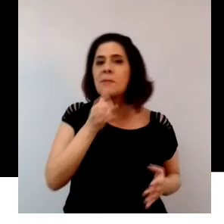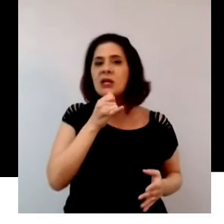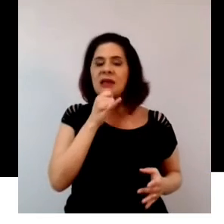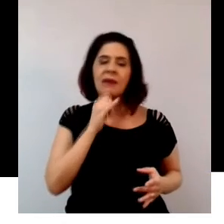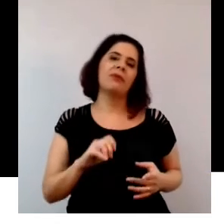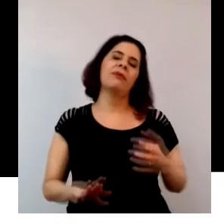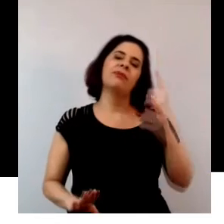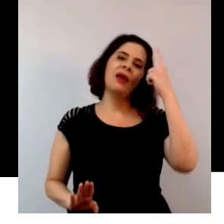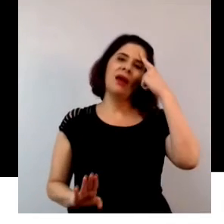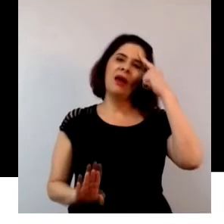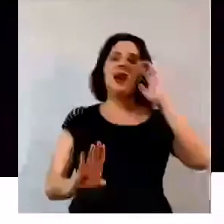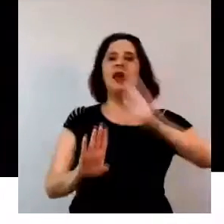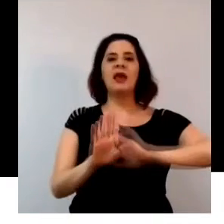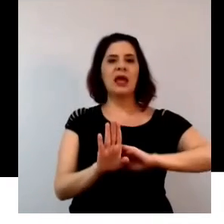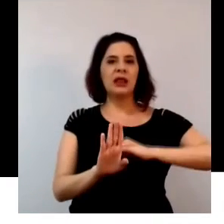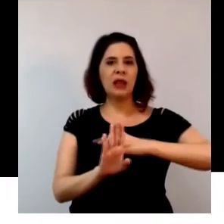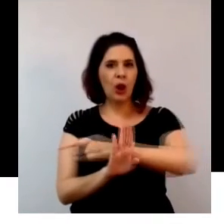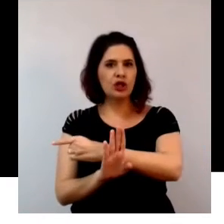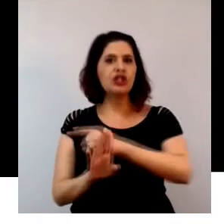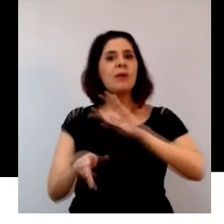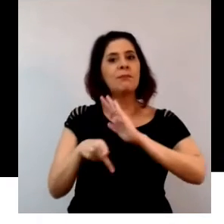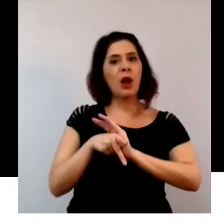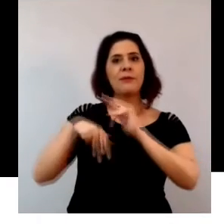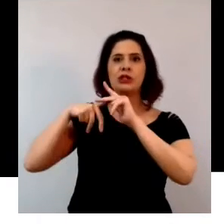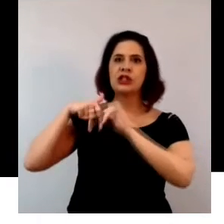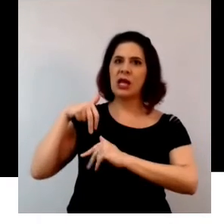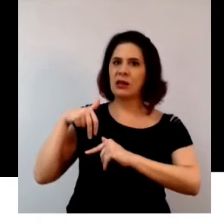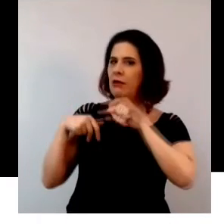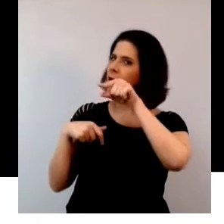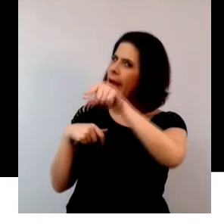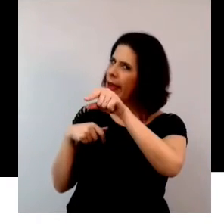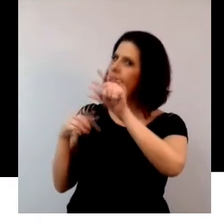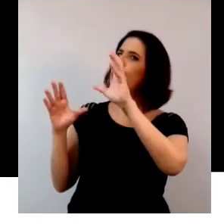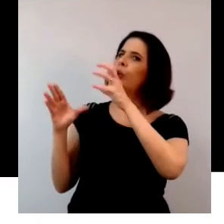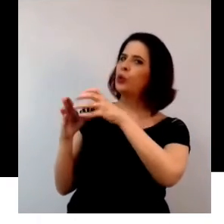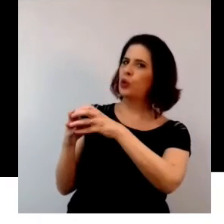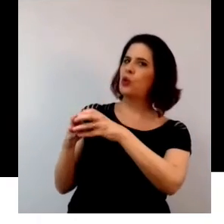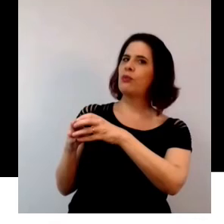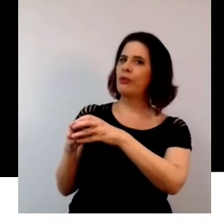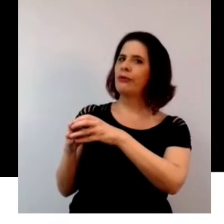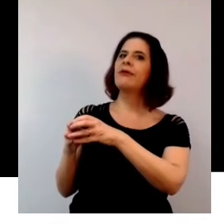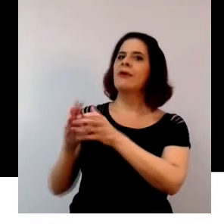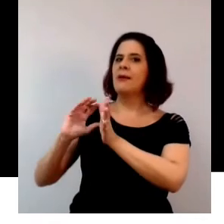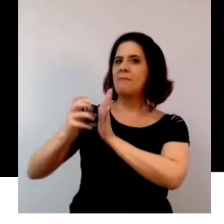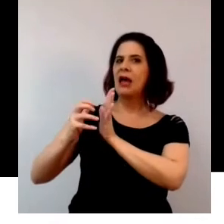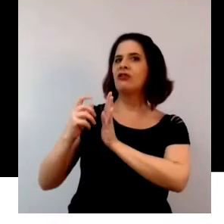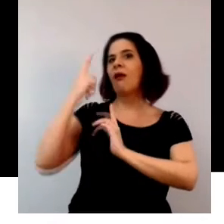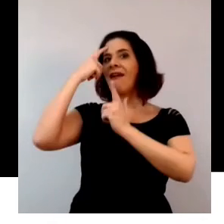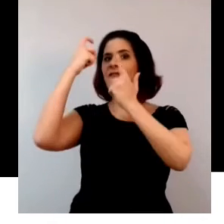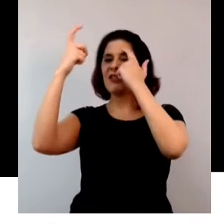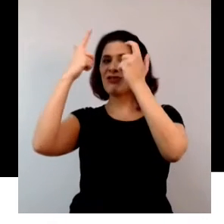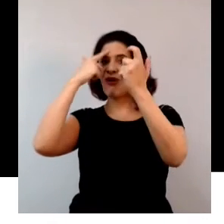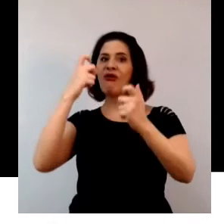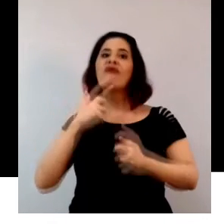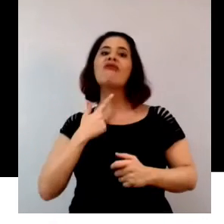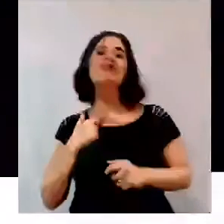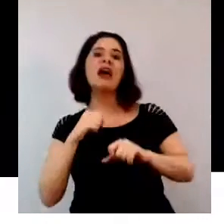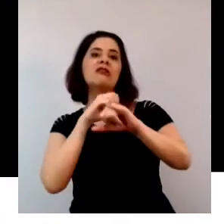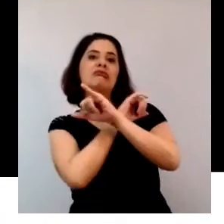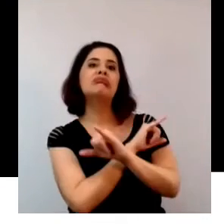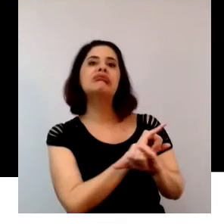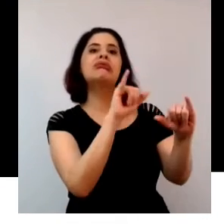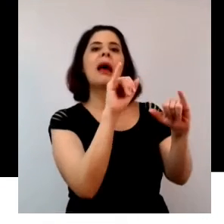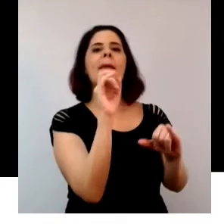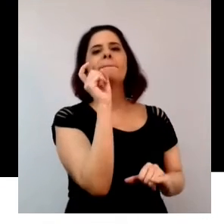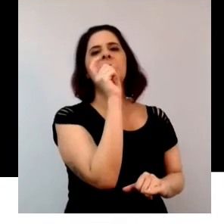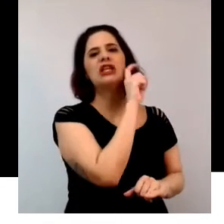invenção usada nas últimas eleições aí para espalhar uma verdadeira mentira. Então, eu acredito que